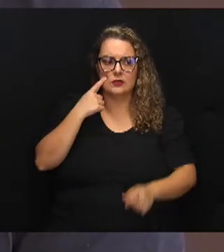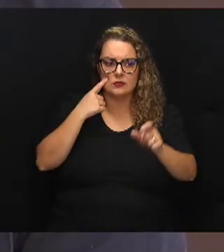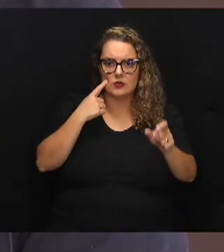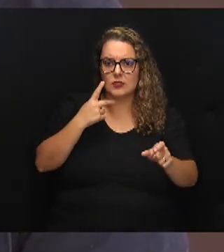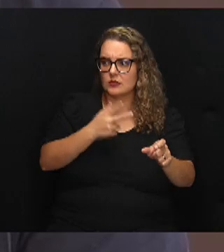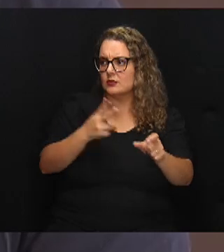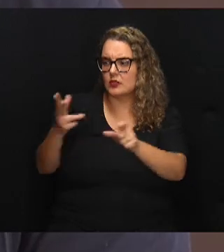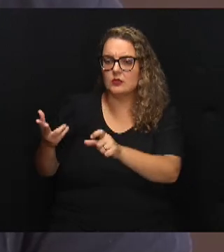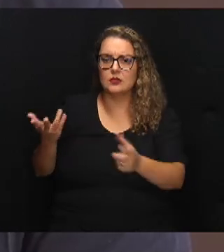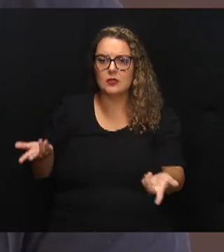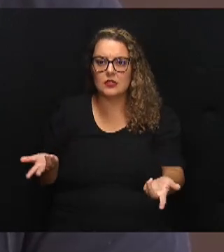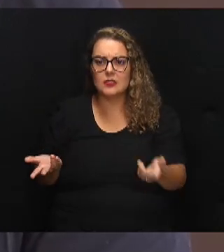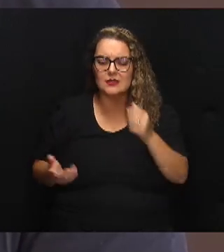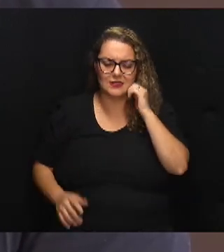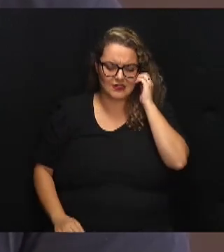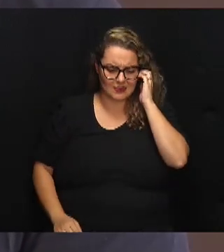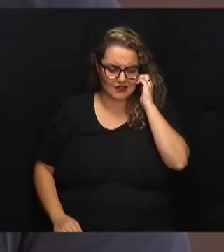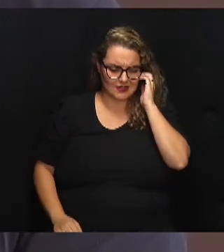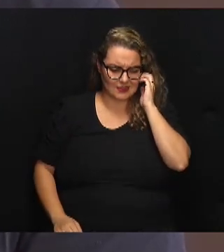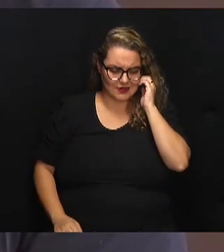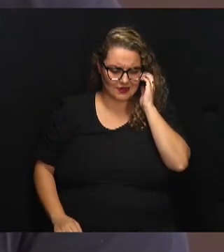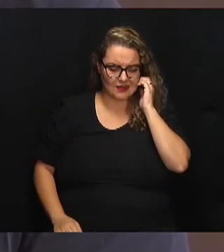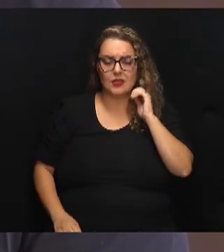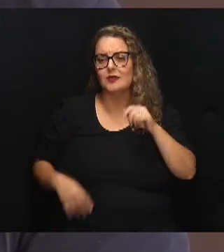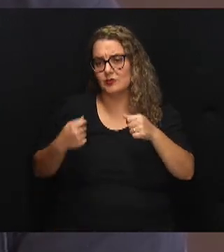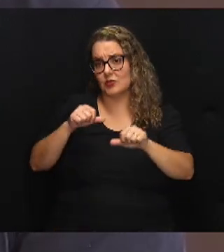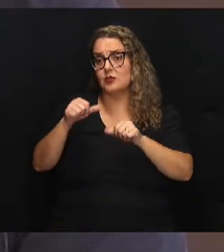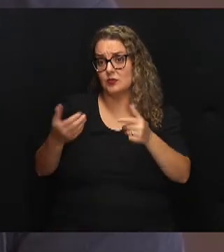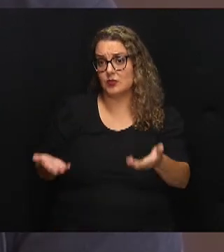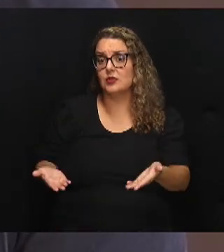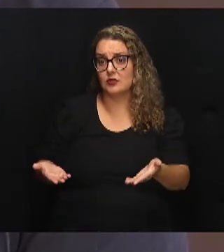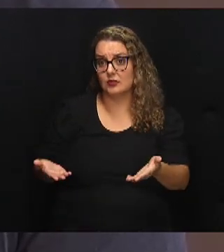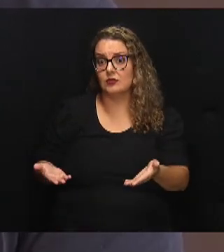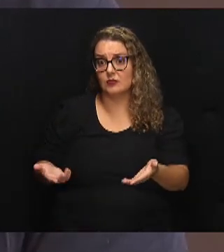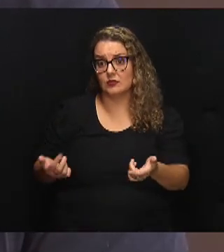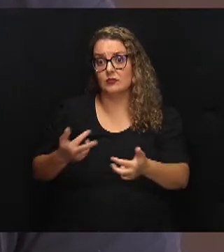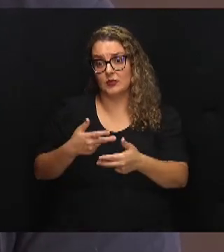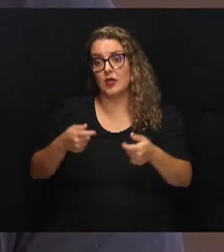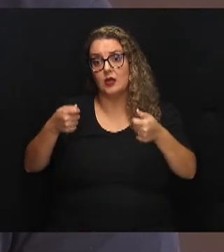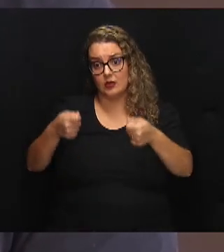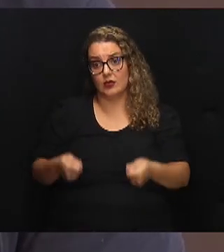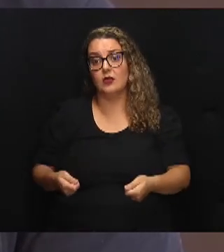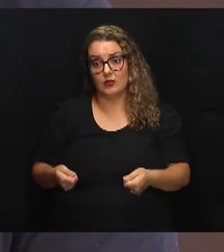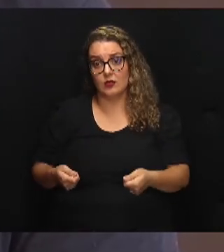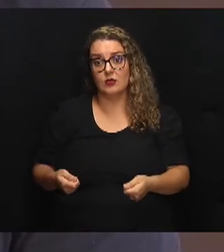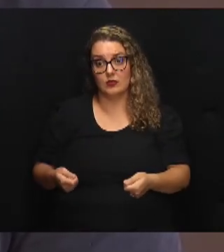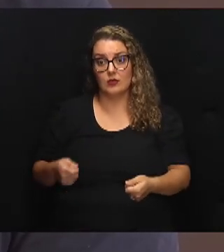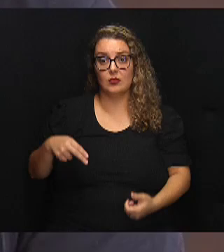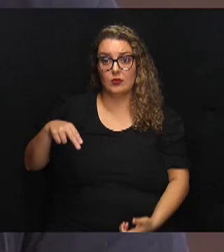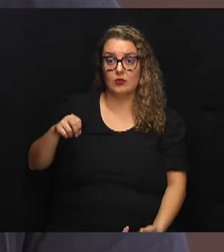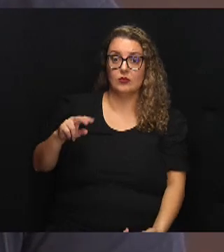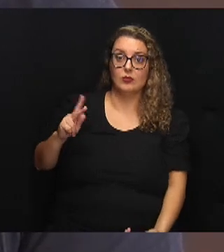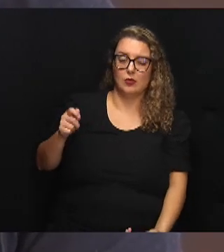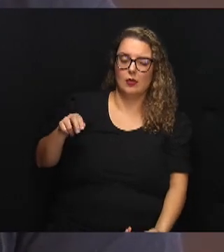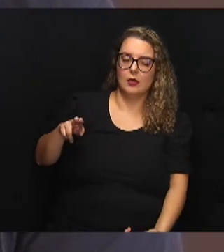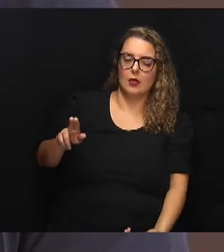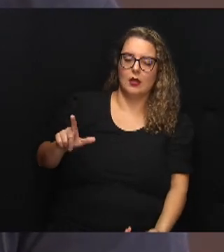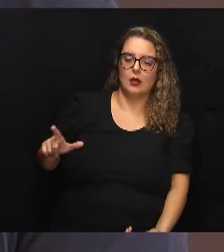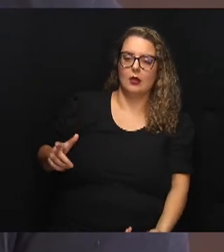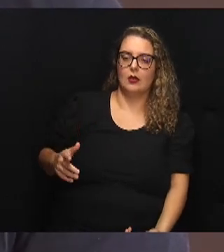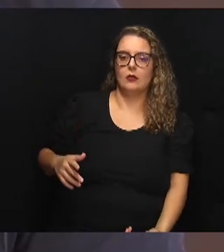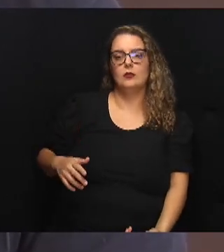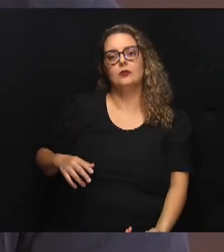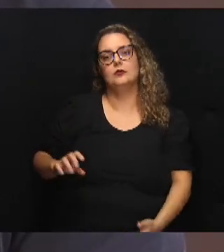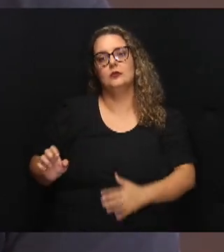que perguntavam, e daí eu falei, pô, preciso mudar isso, eu preciso de alguma coisa que mantenha o know-how da empresa, então preciso de um nome